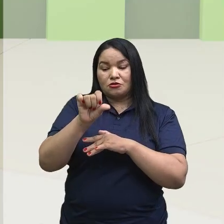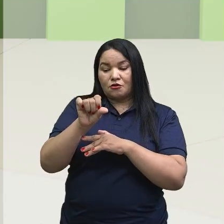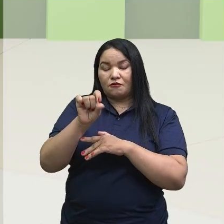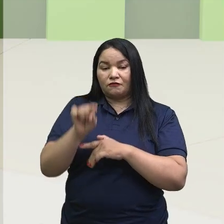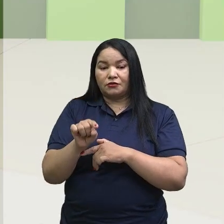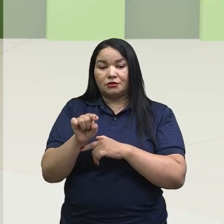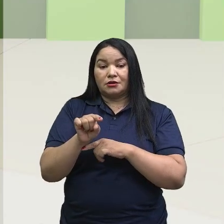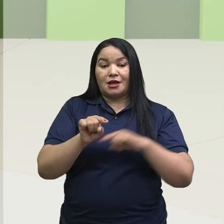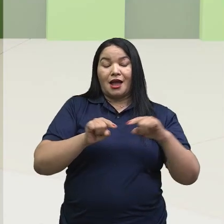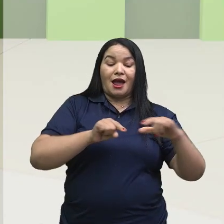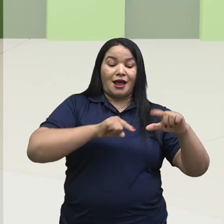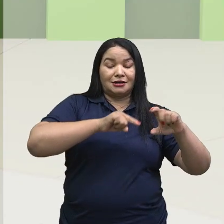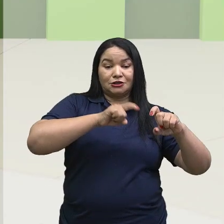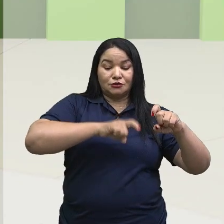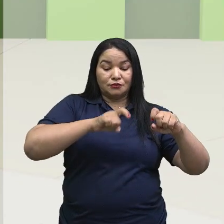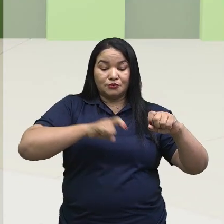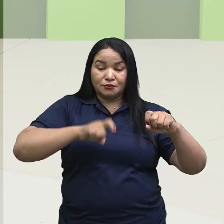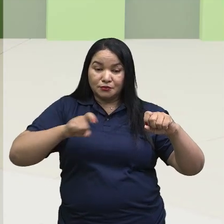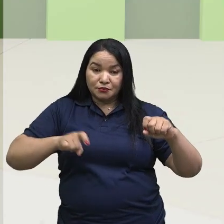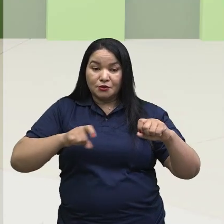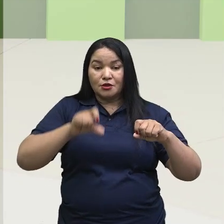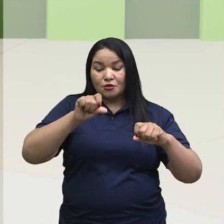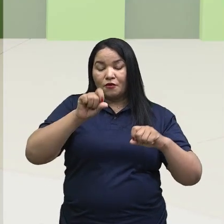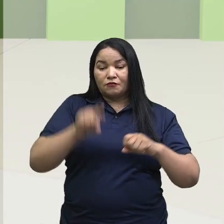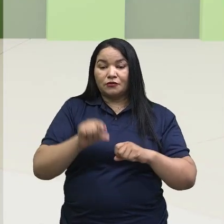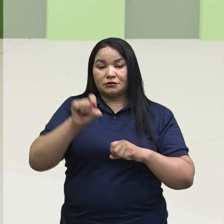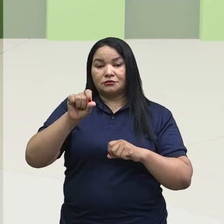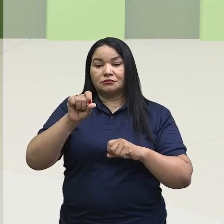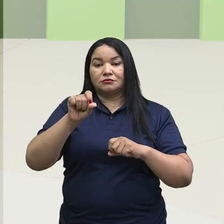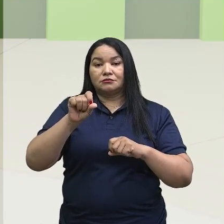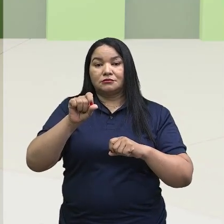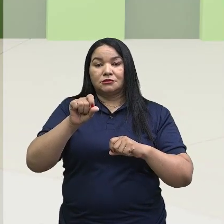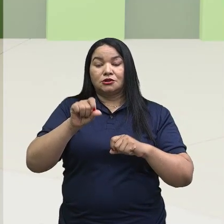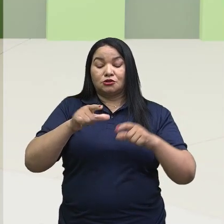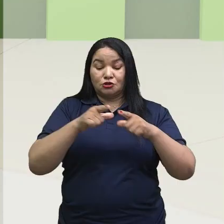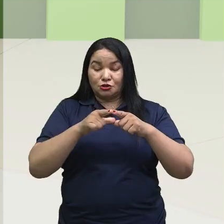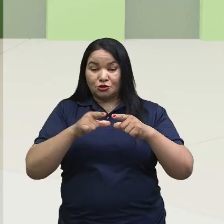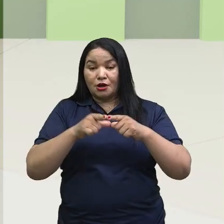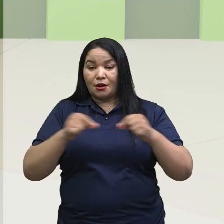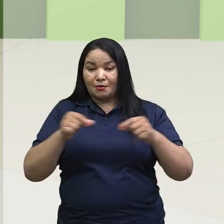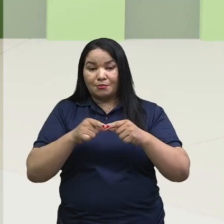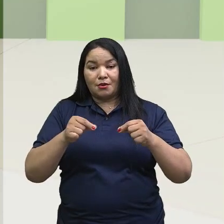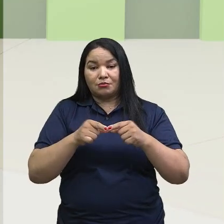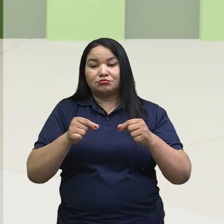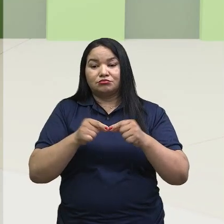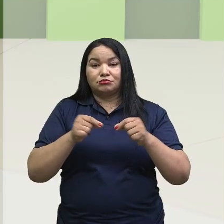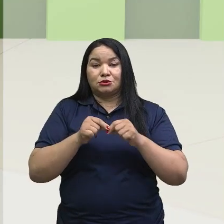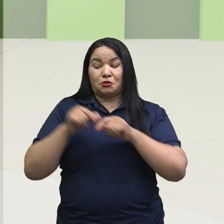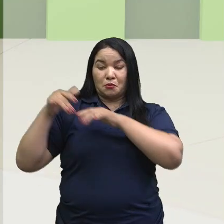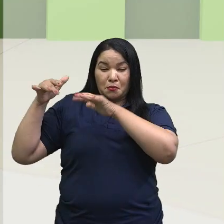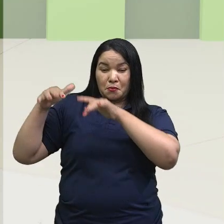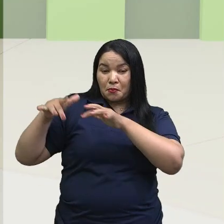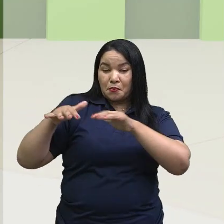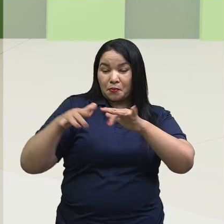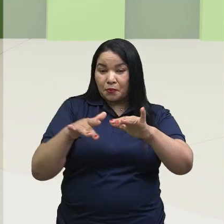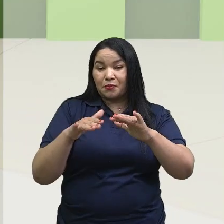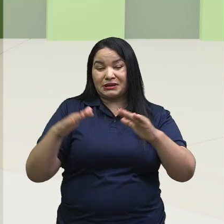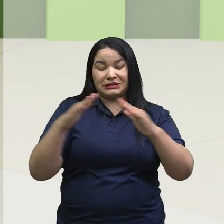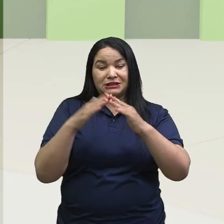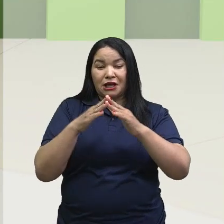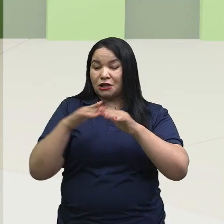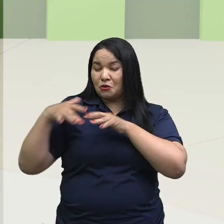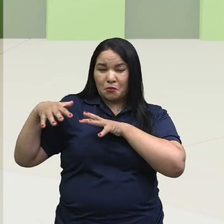Richter. Ele atingiu a costa nordeste do Japão, provocando um tsunami devastador.